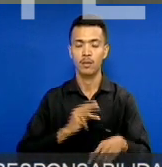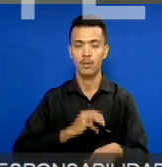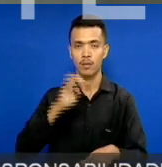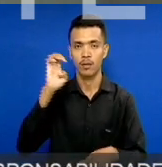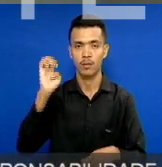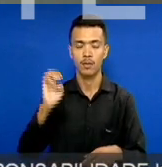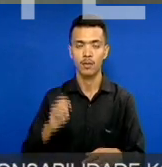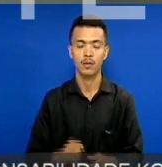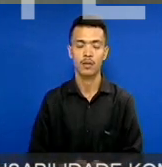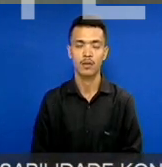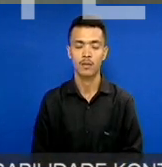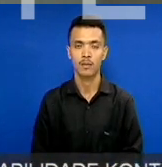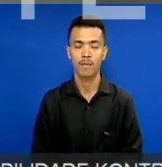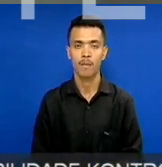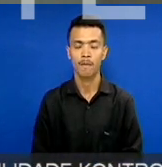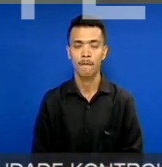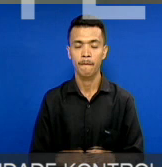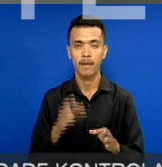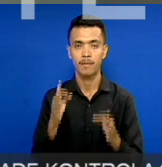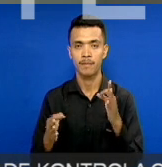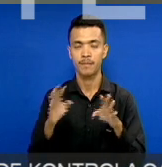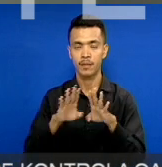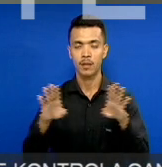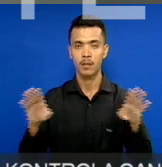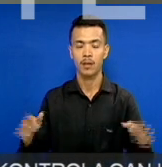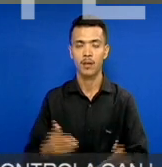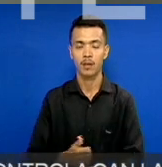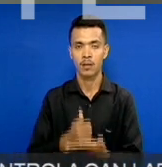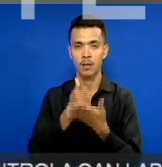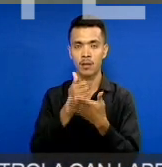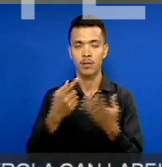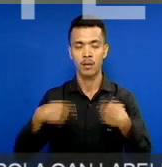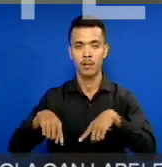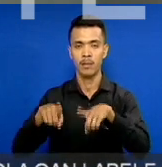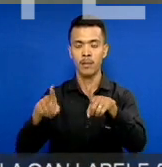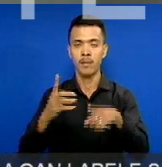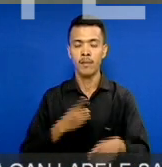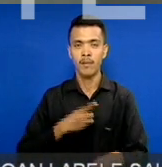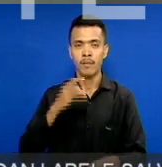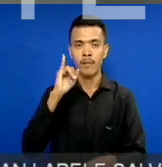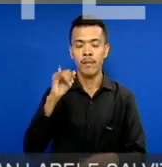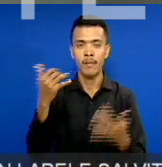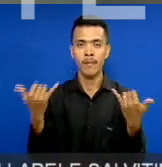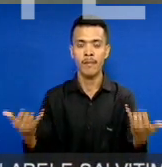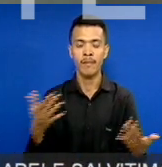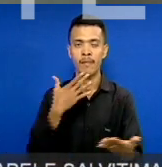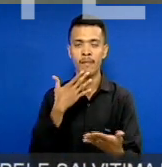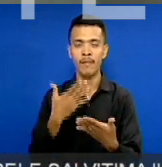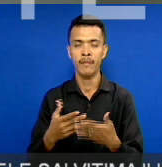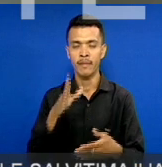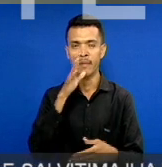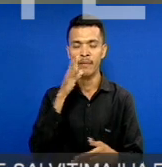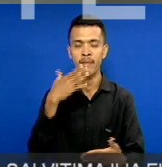Badili. Então, lavar ne, ita halo monitoriza Badili, kata recupera, não? Não ina